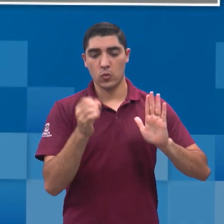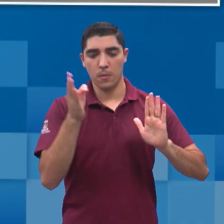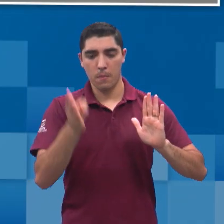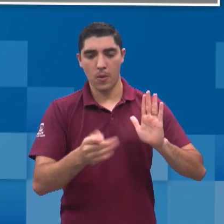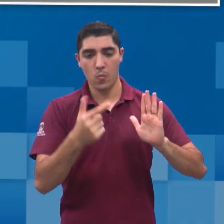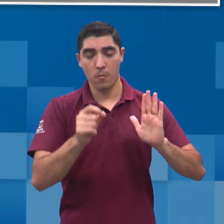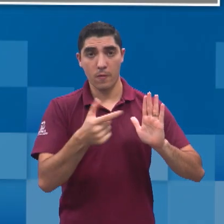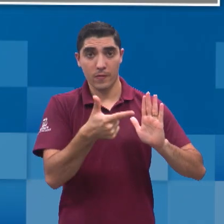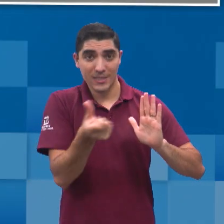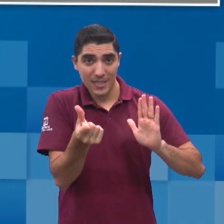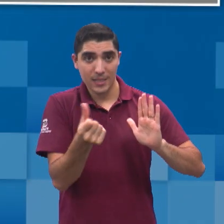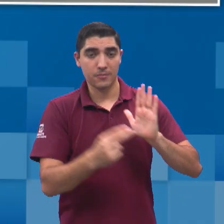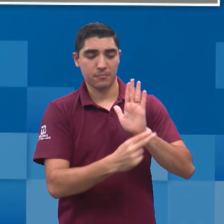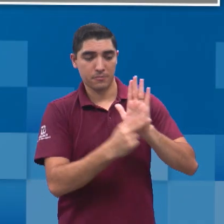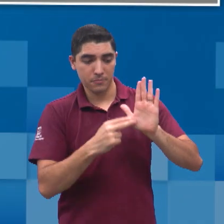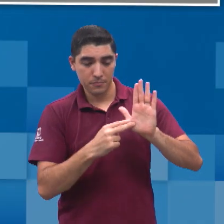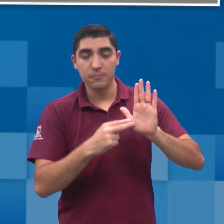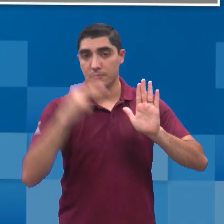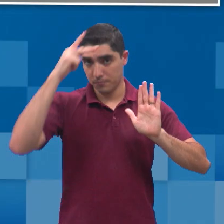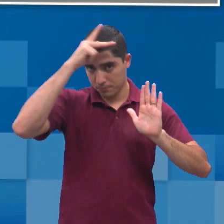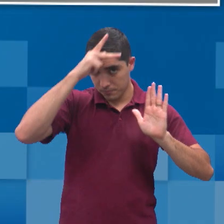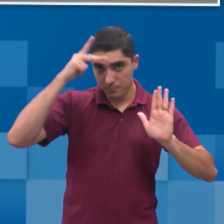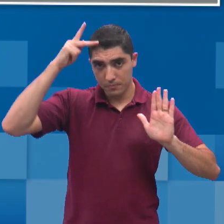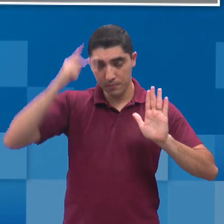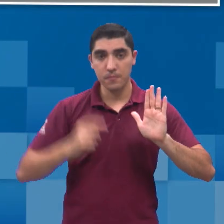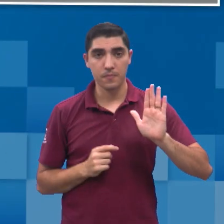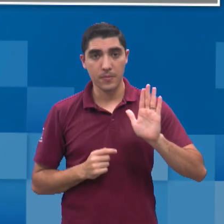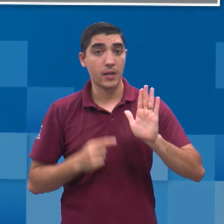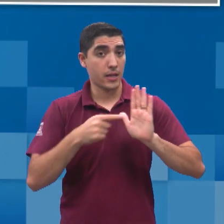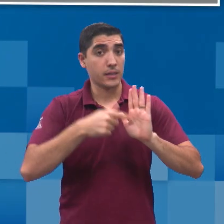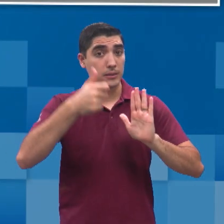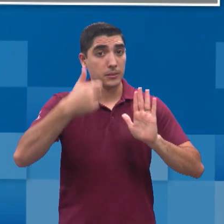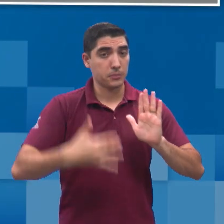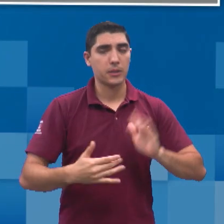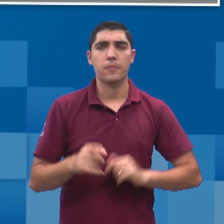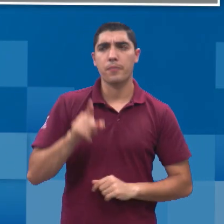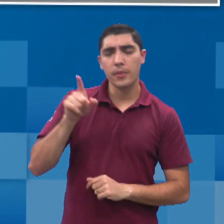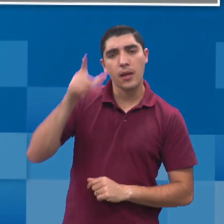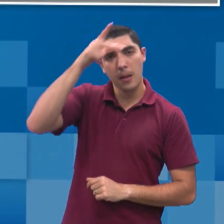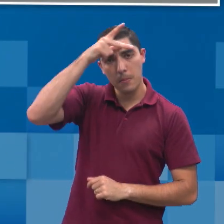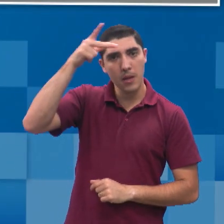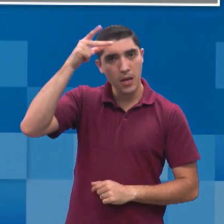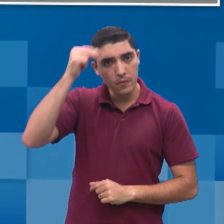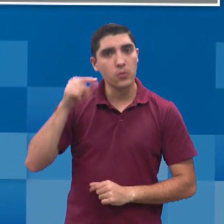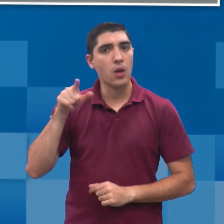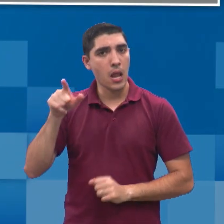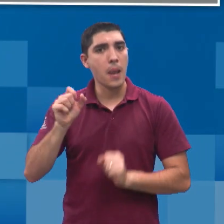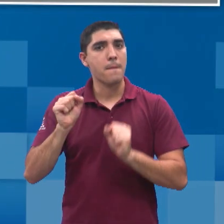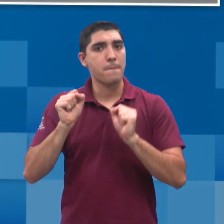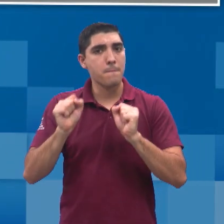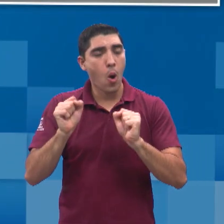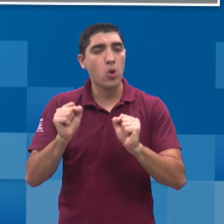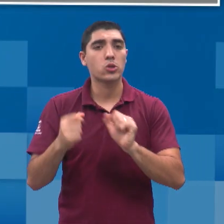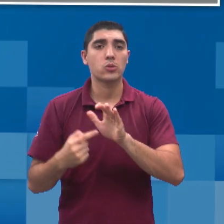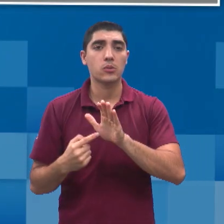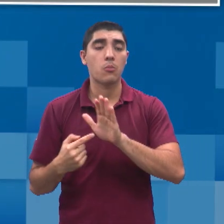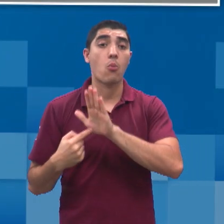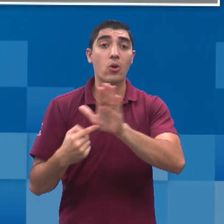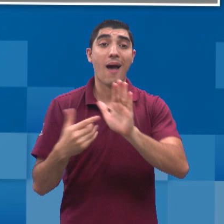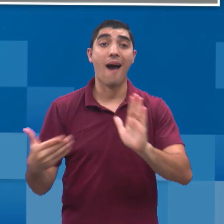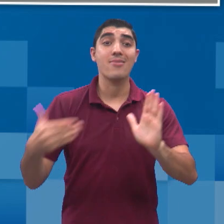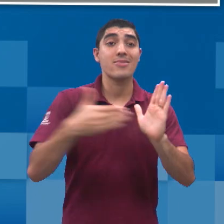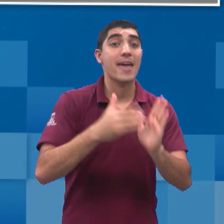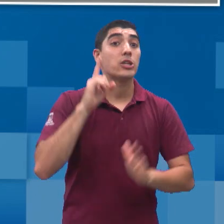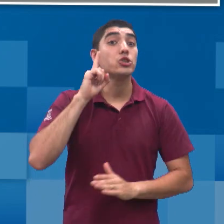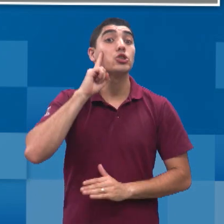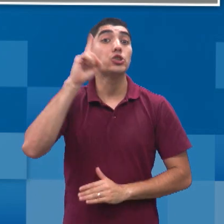108/2026, autoria vereador Fernando Petit, autoriza o Poder Executivo a estabelecer prazo máximo para